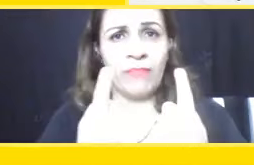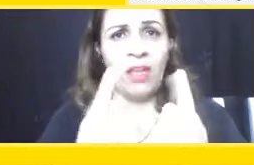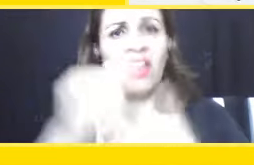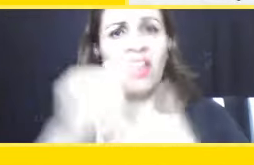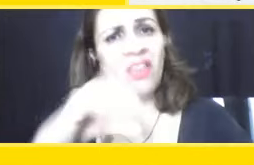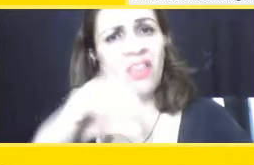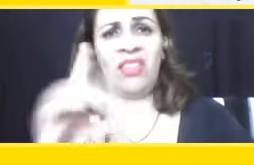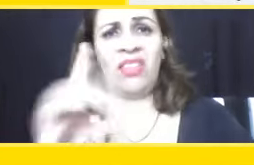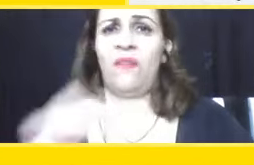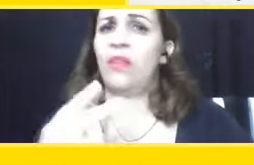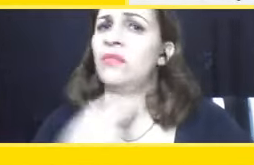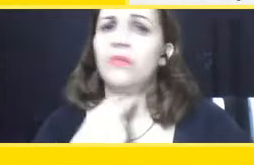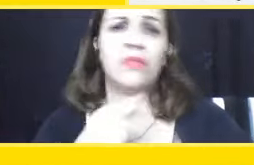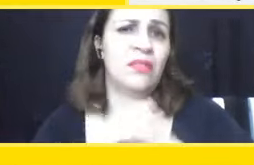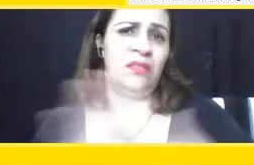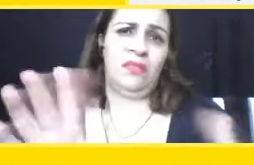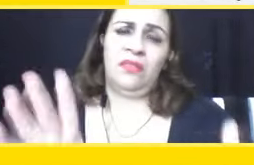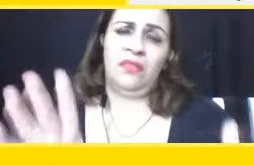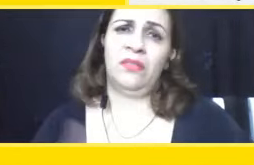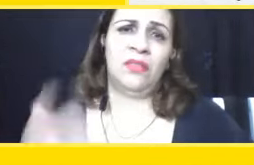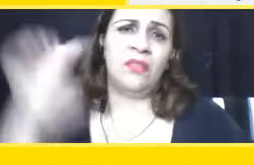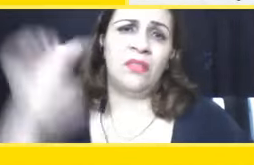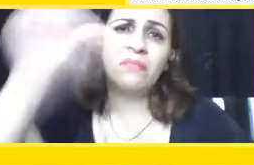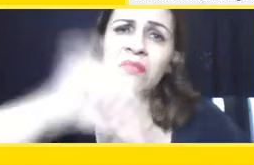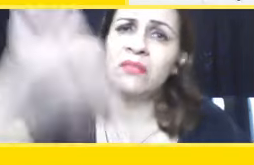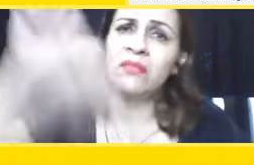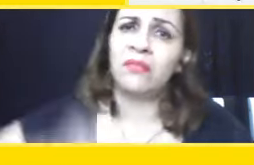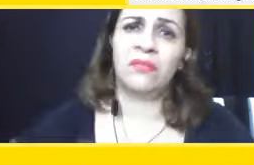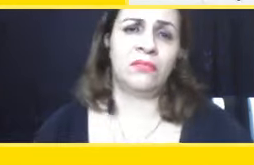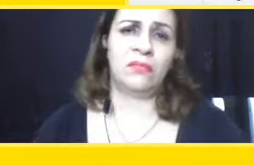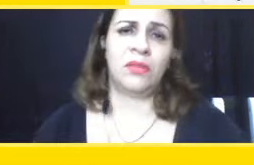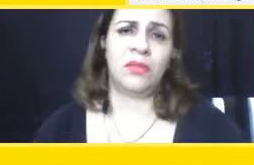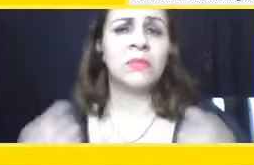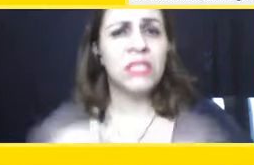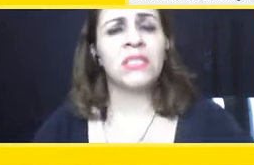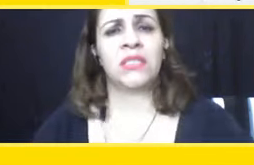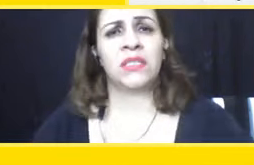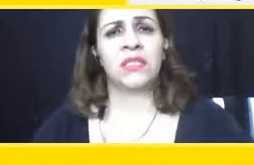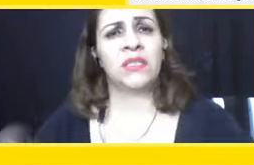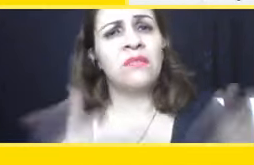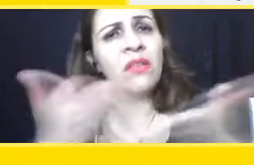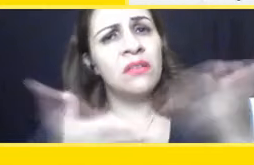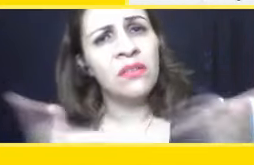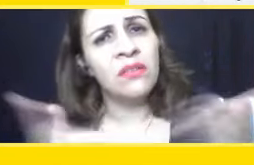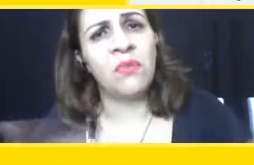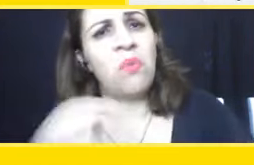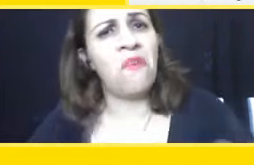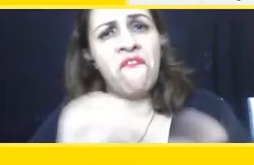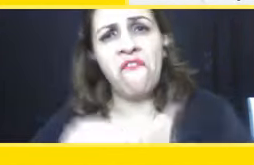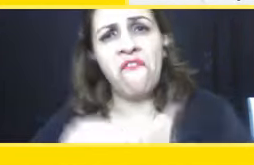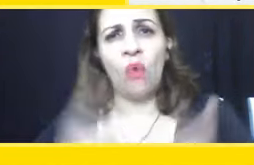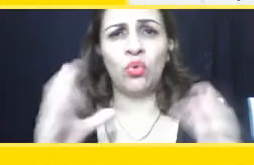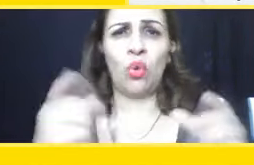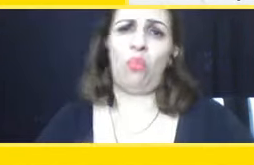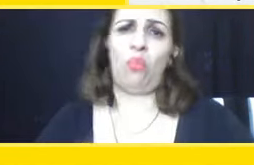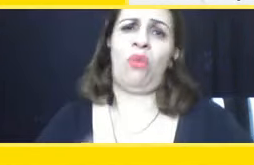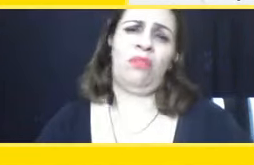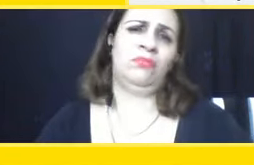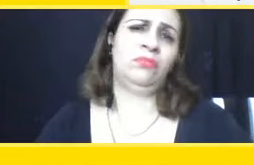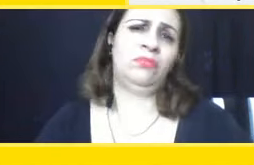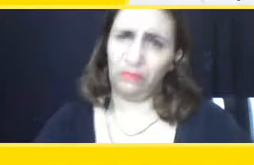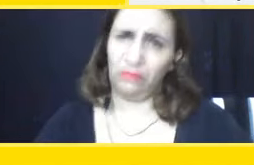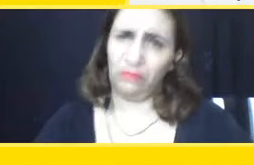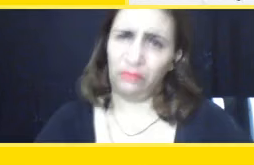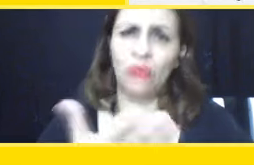DF nós não podemos deixar que crianças, adolescentes não tenham acesso aos tratamentos por falta de um local. Então, eu acho que o